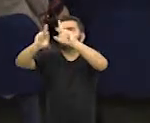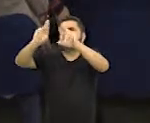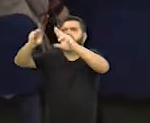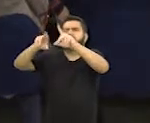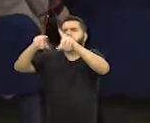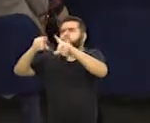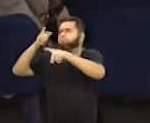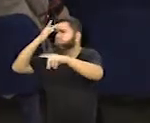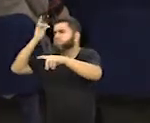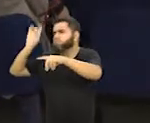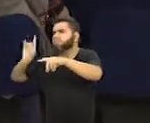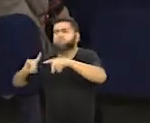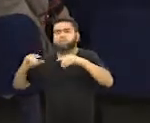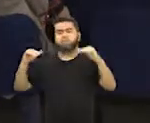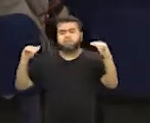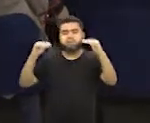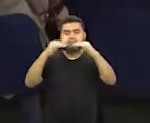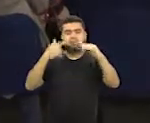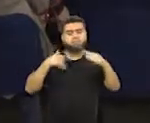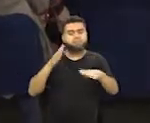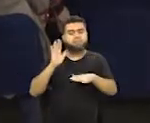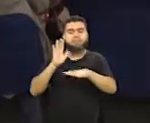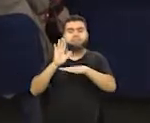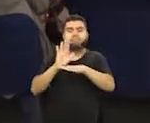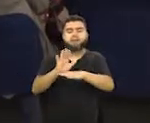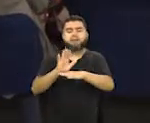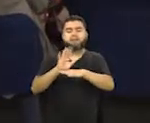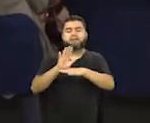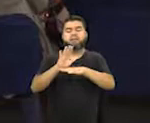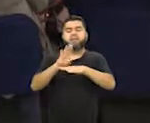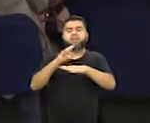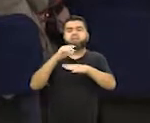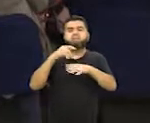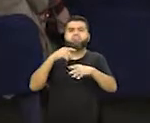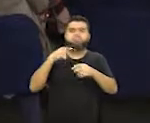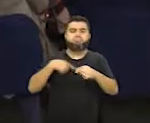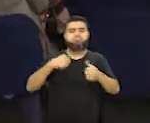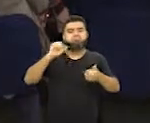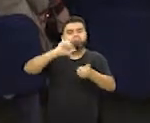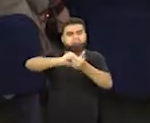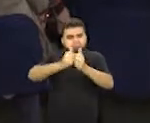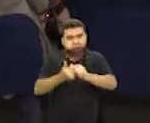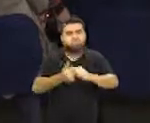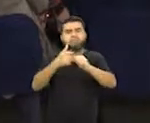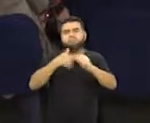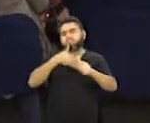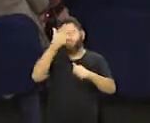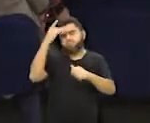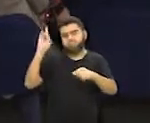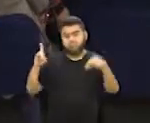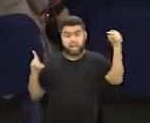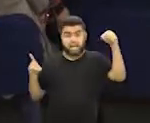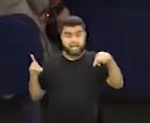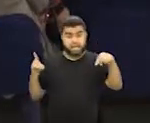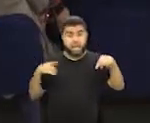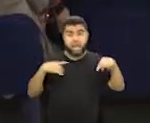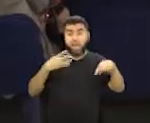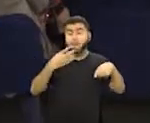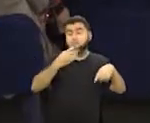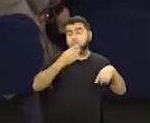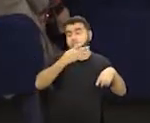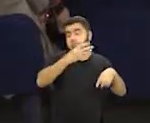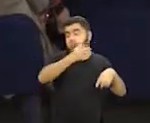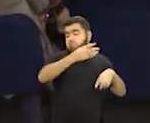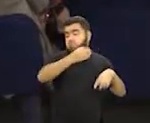de fato, um atendimento de qualidade para a pessoa com deficiência. Aliás, secretária, está aqui presente em muitos municípios,